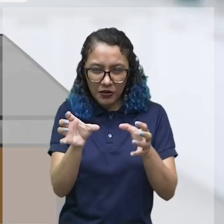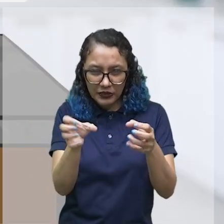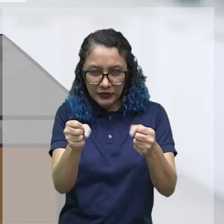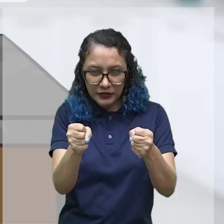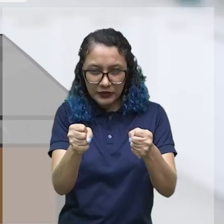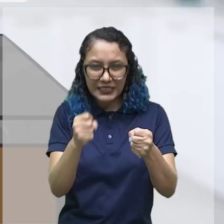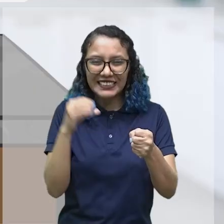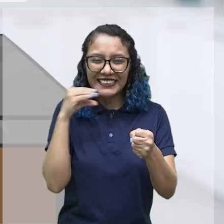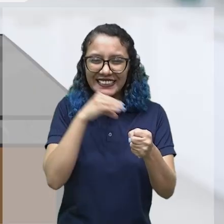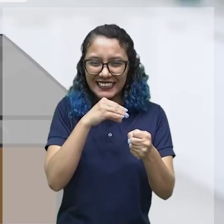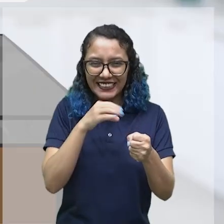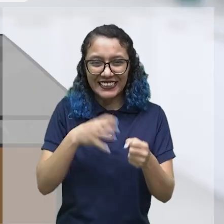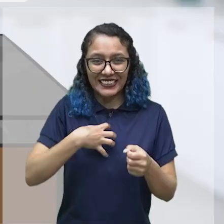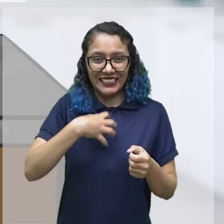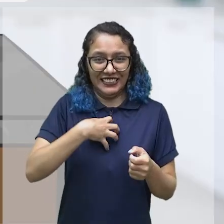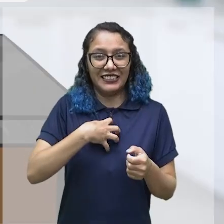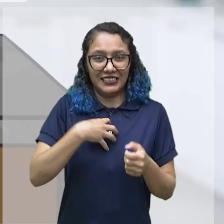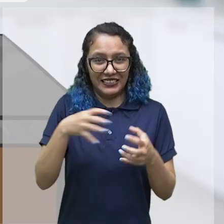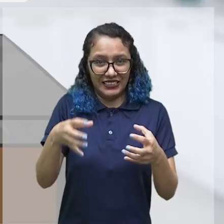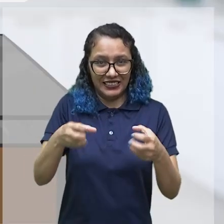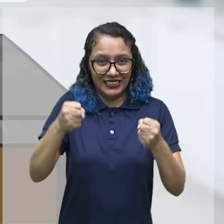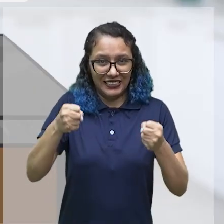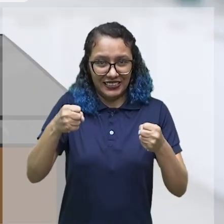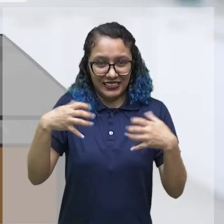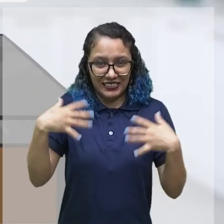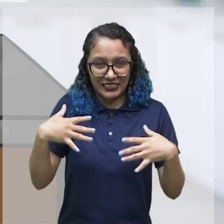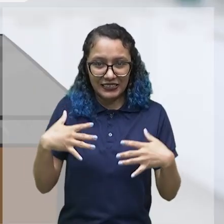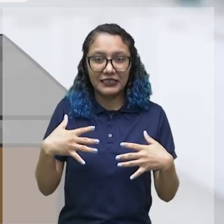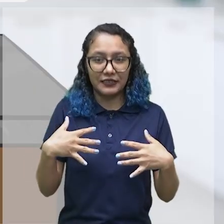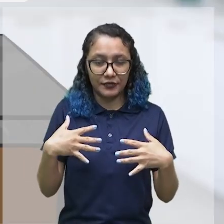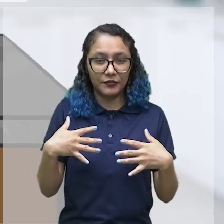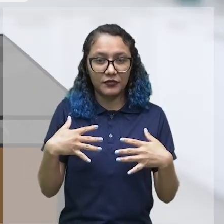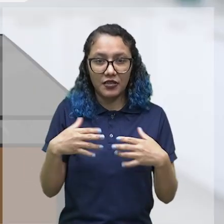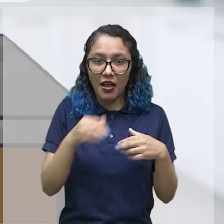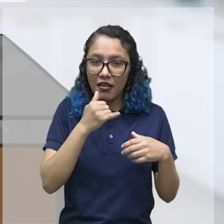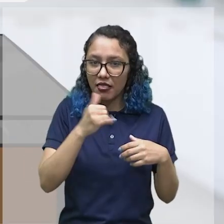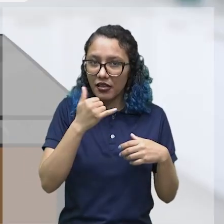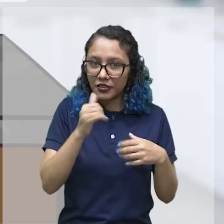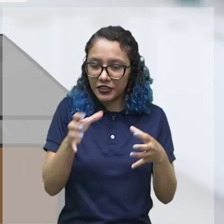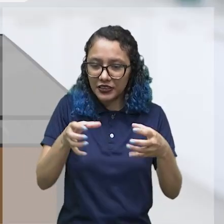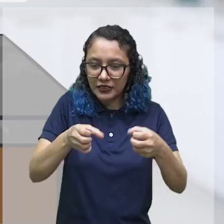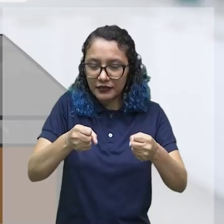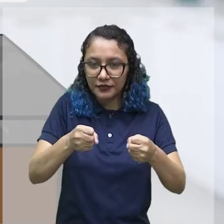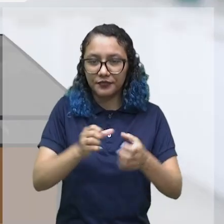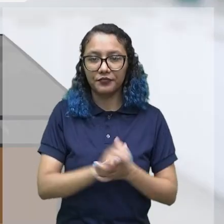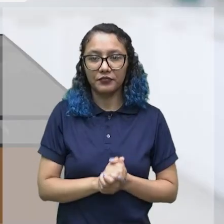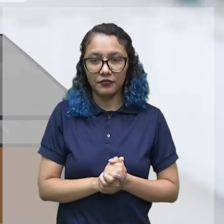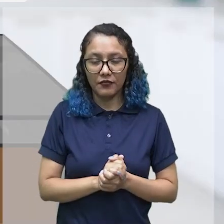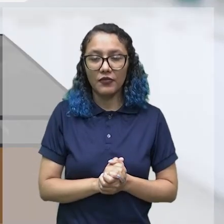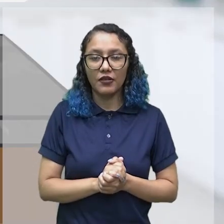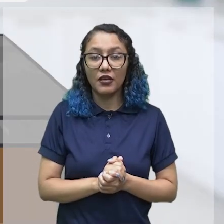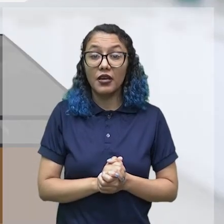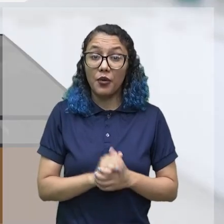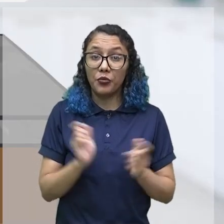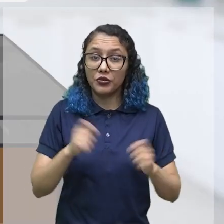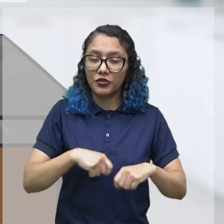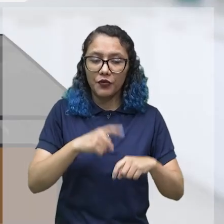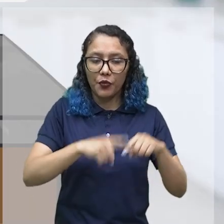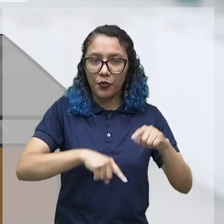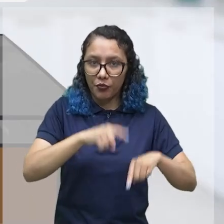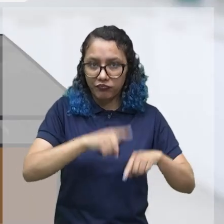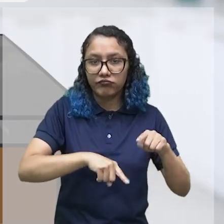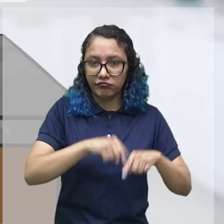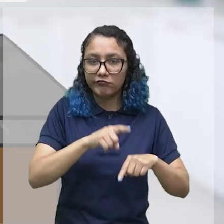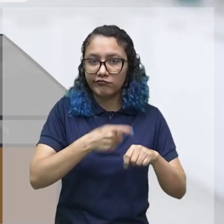quente, eu ia sentir esse calor, né? Essa energia térmica a partir da condução e ela ocorre nos sólidos. Já